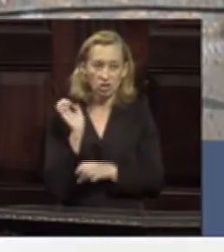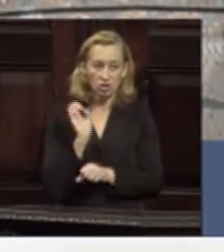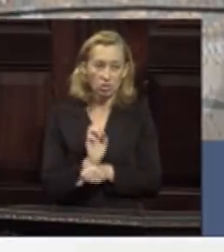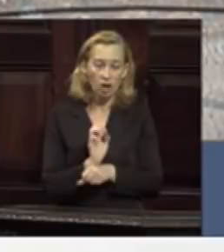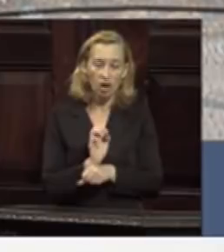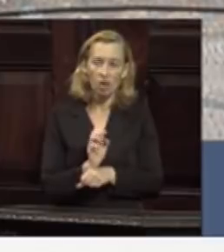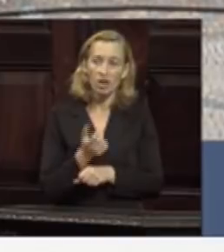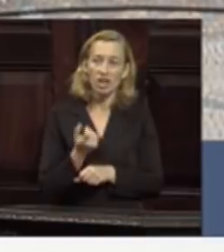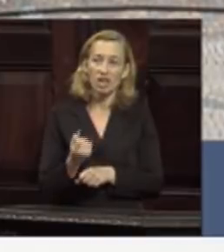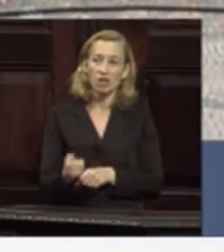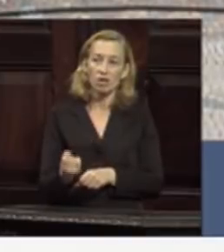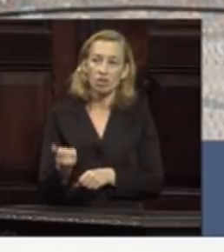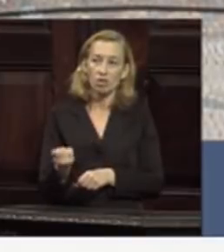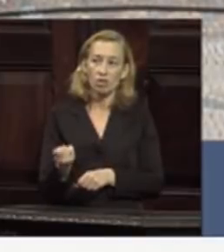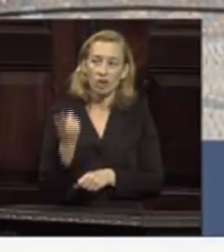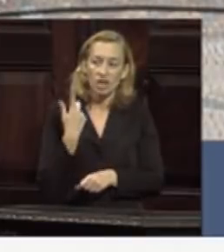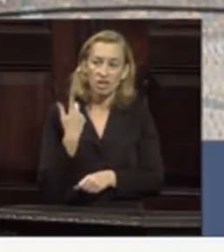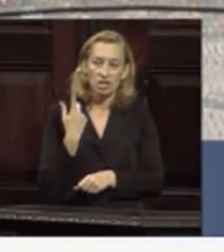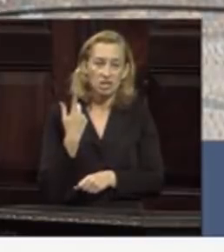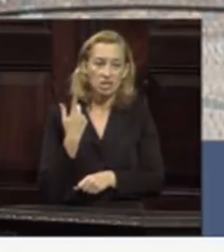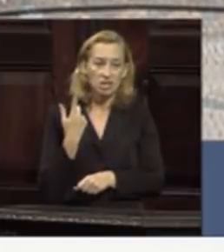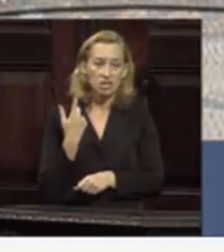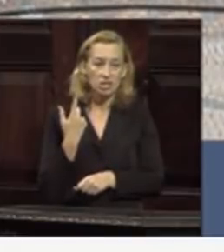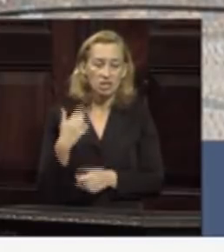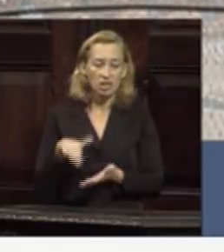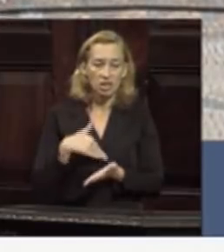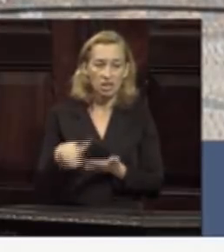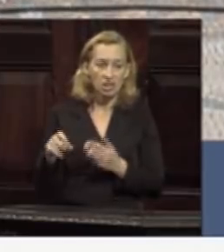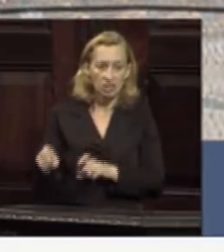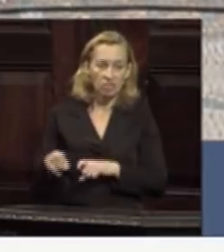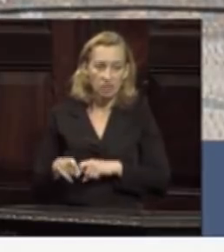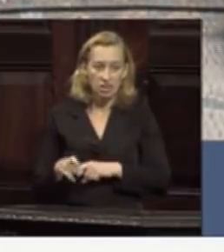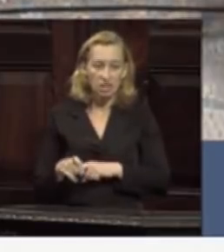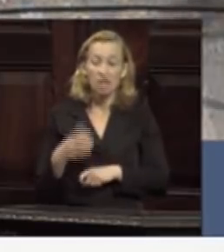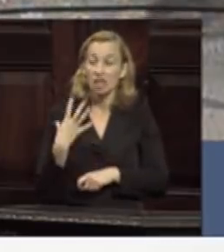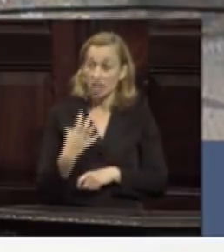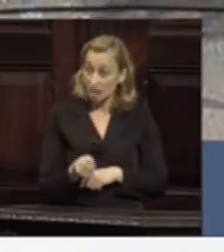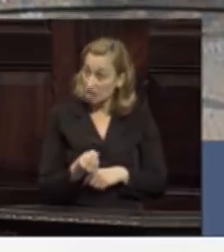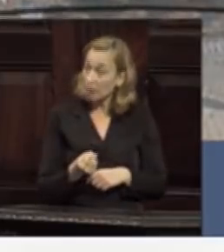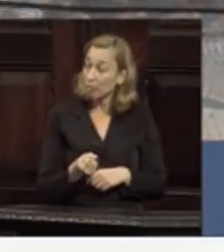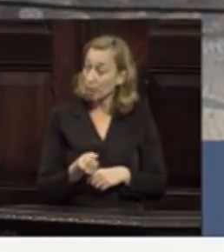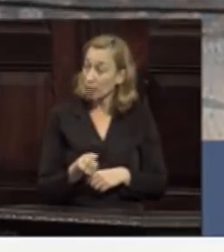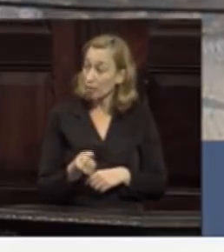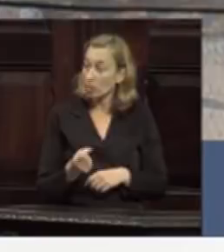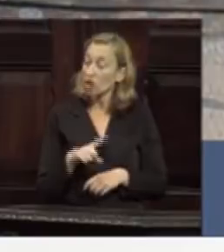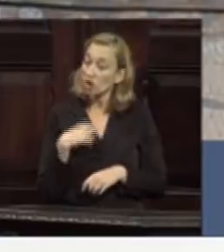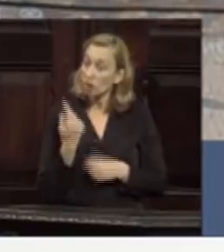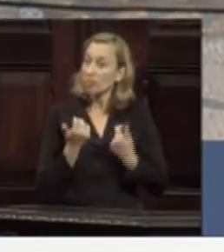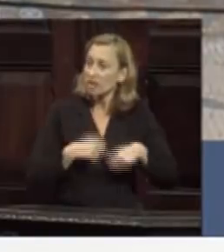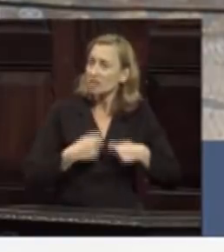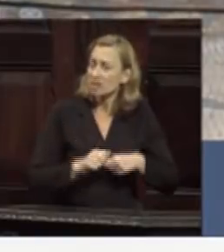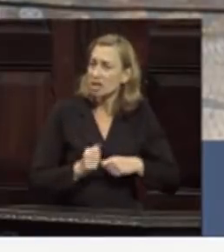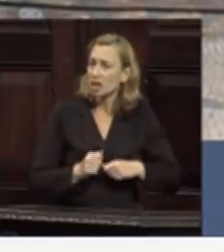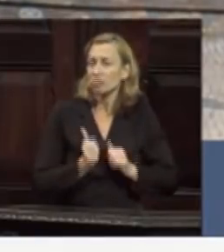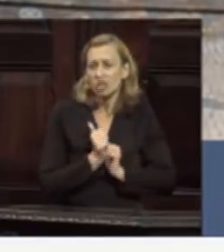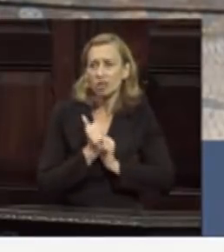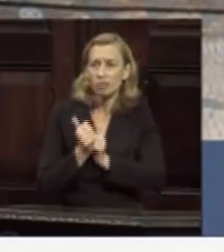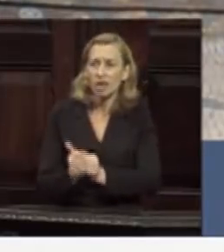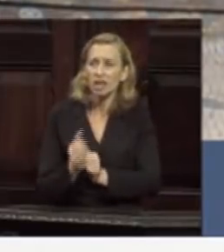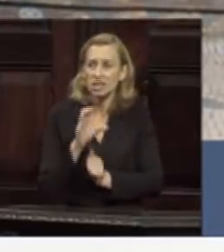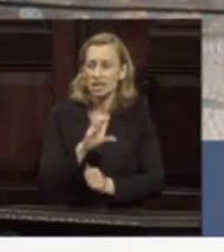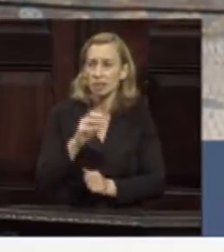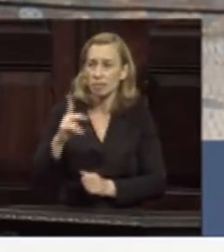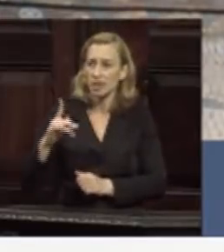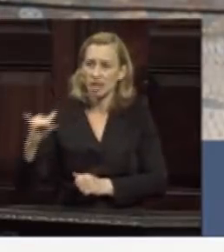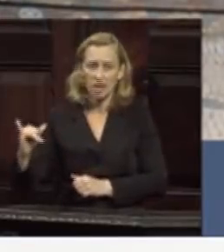de Fazenda, Fernando Lopes. Então, vamos caminhar com esta CPI, que esta CPI tem o objetivo